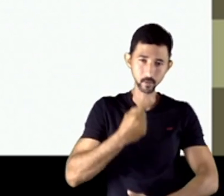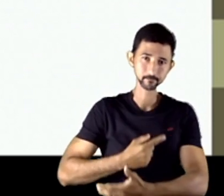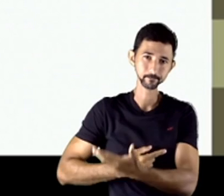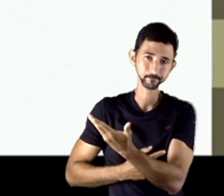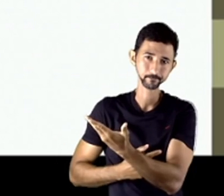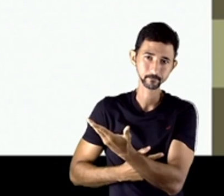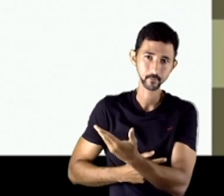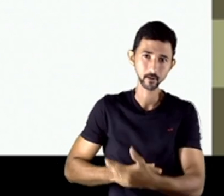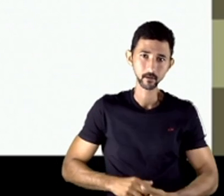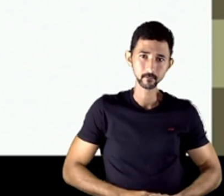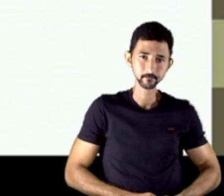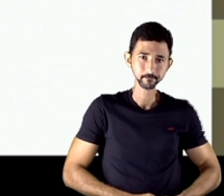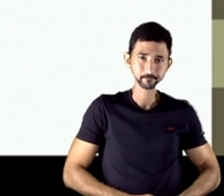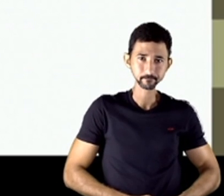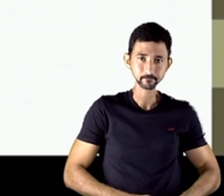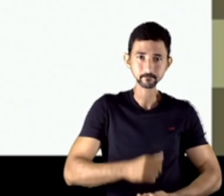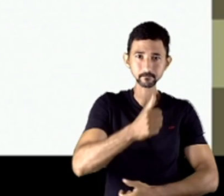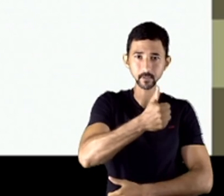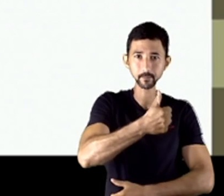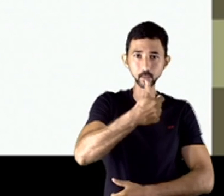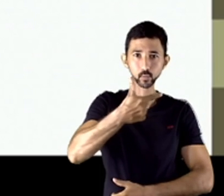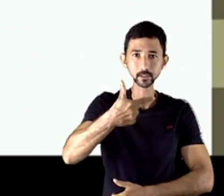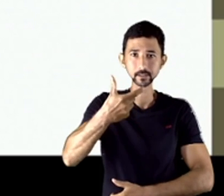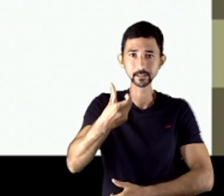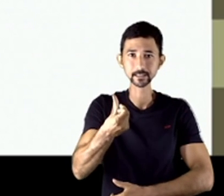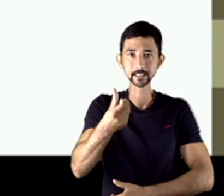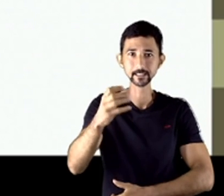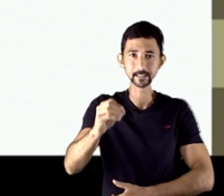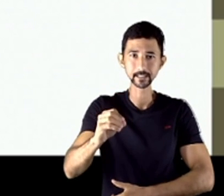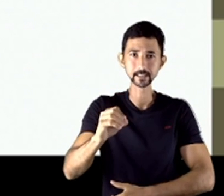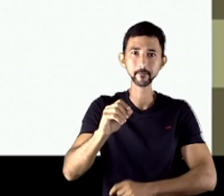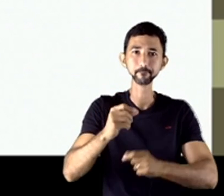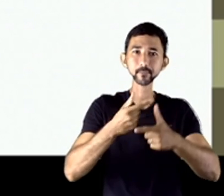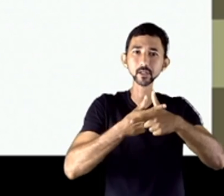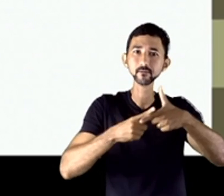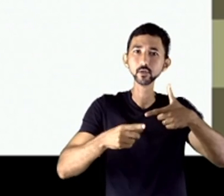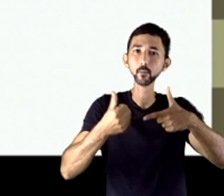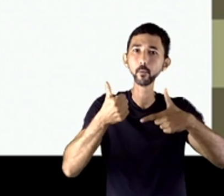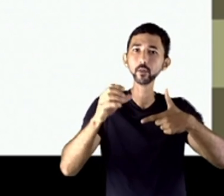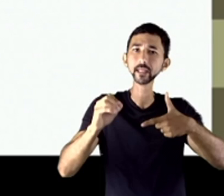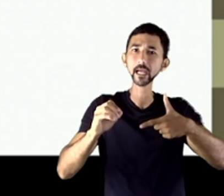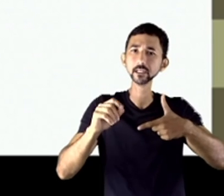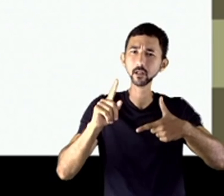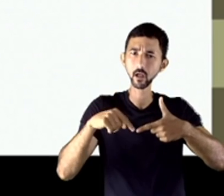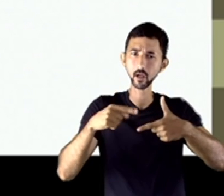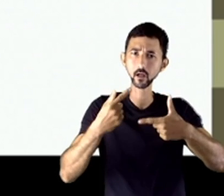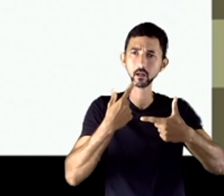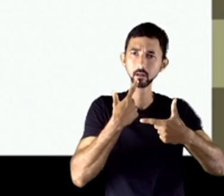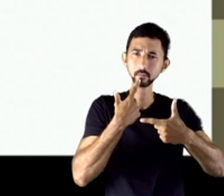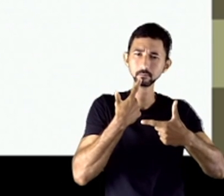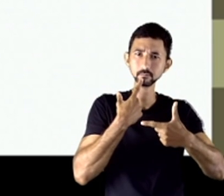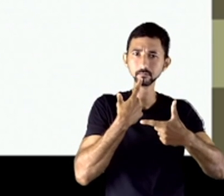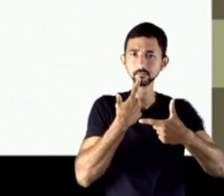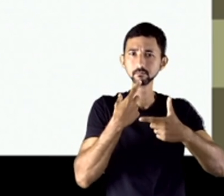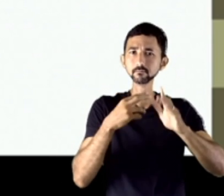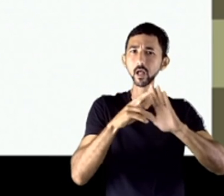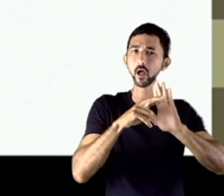Bom, então 1.260 é divisível por 10? Qual é o